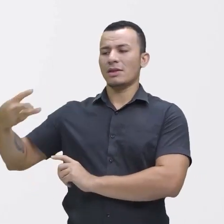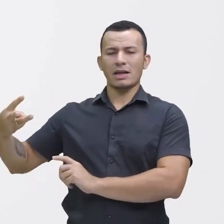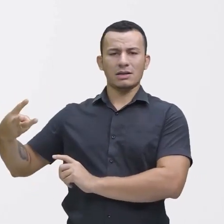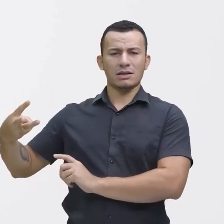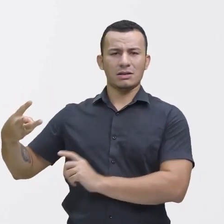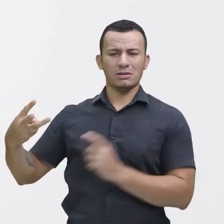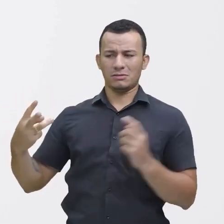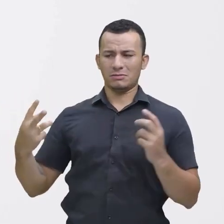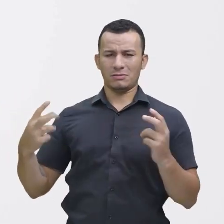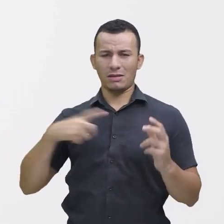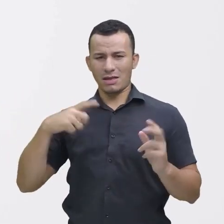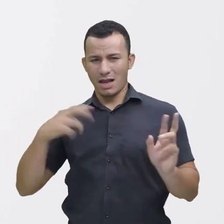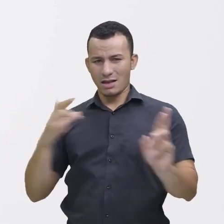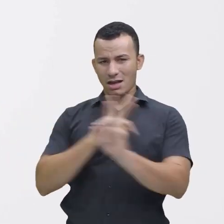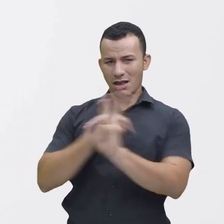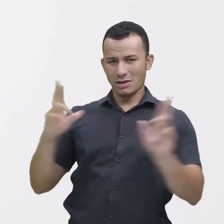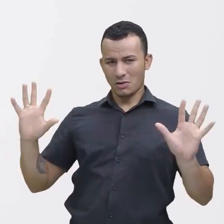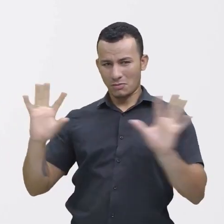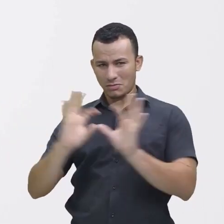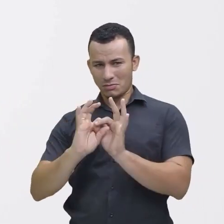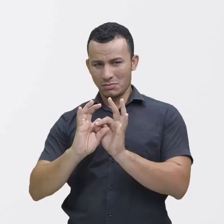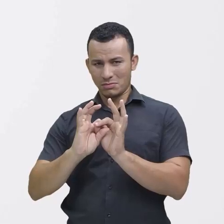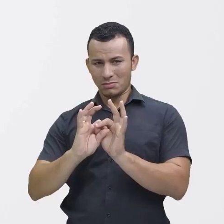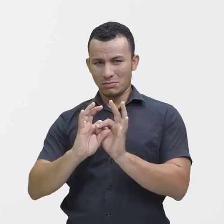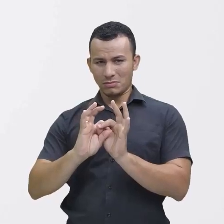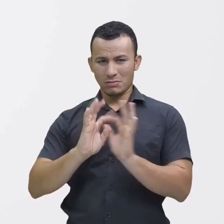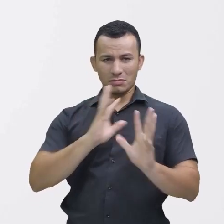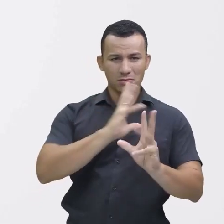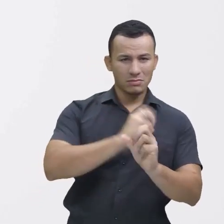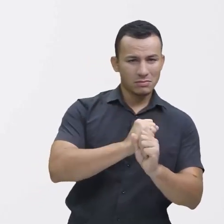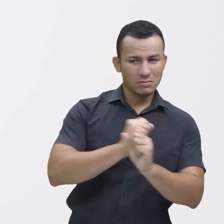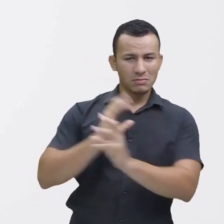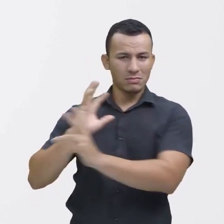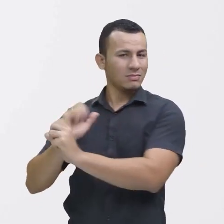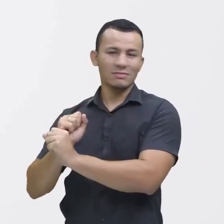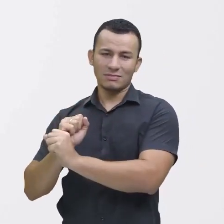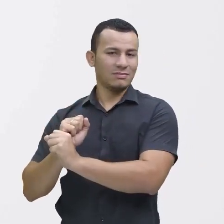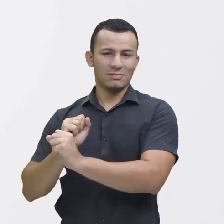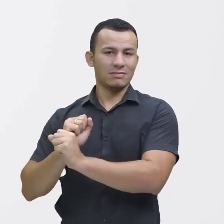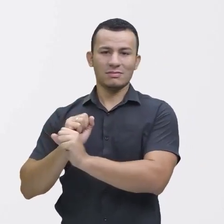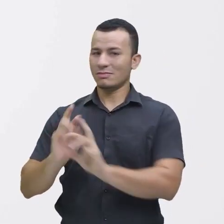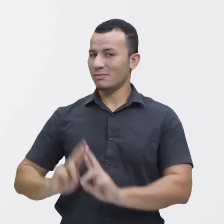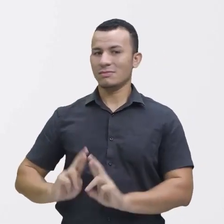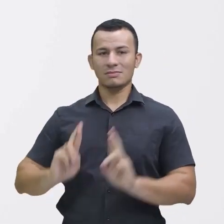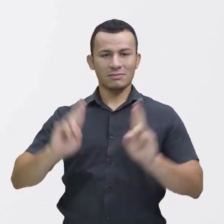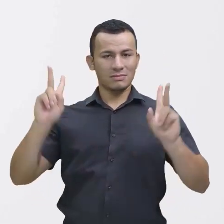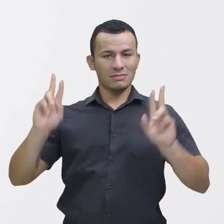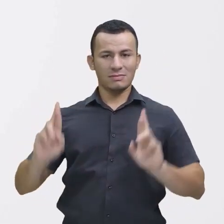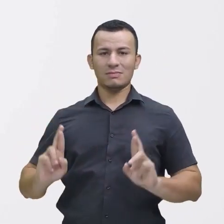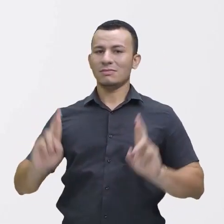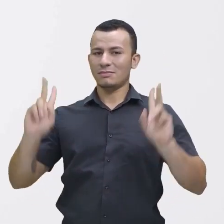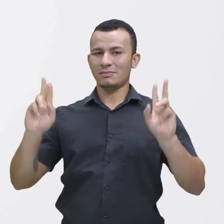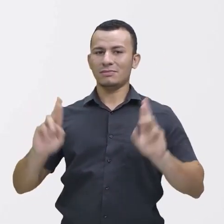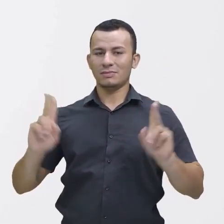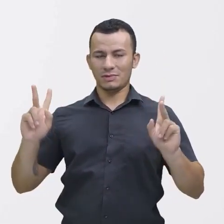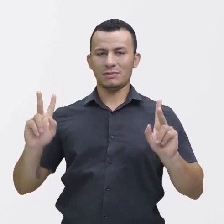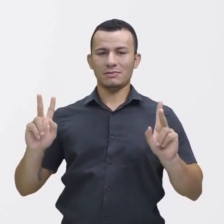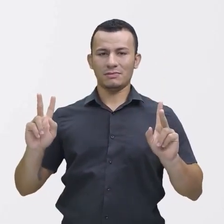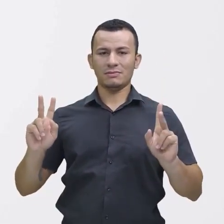uma relação de igualdade com esses dois resultados? Não. Então eles são